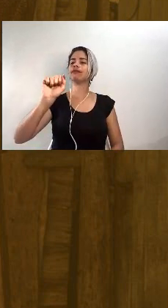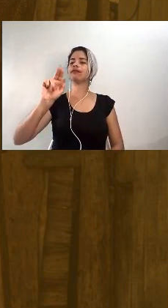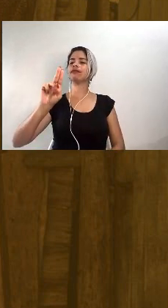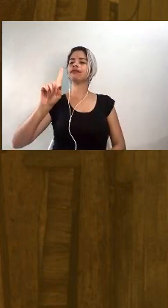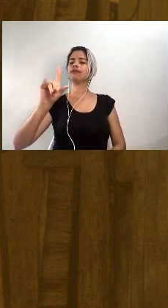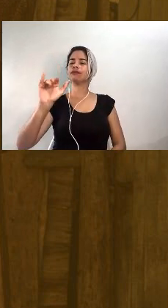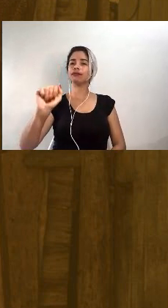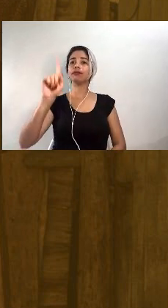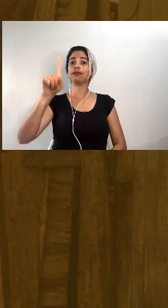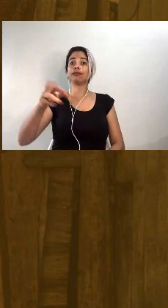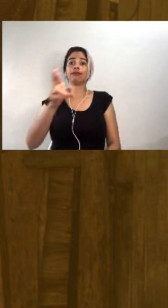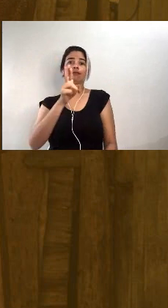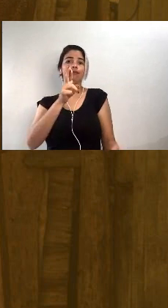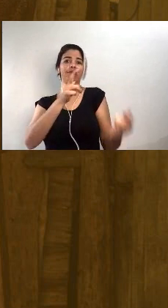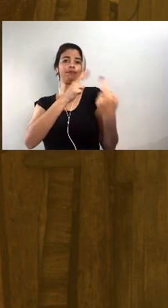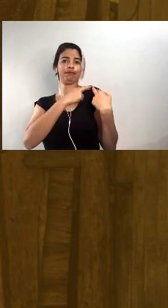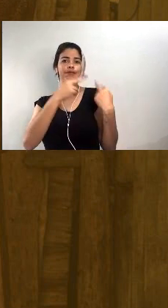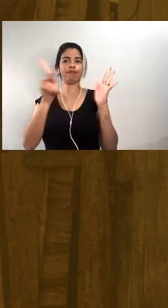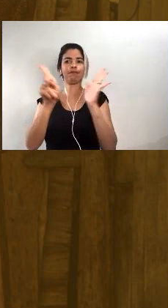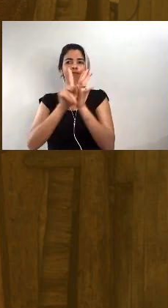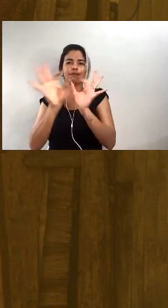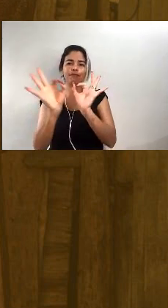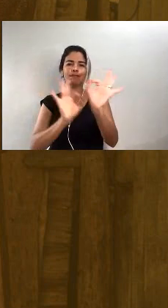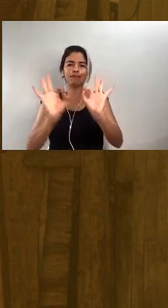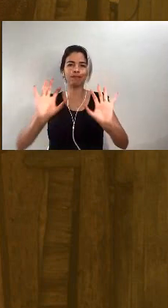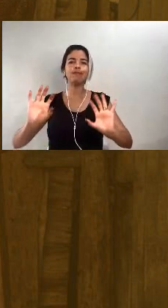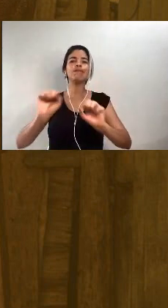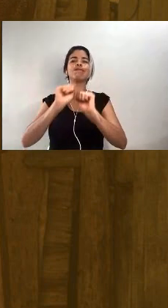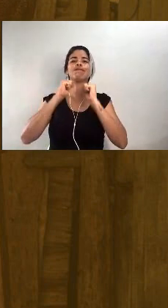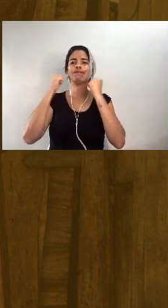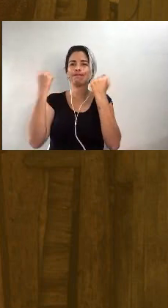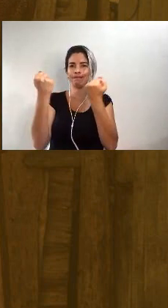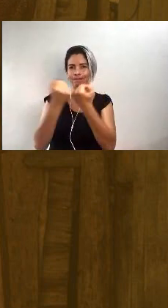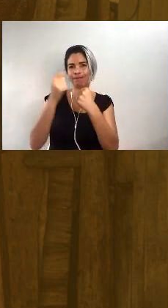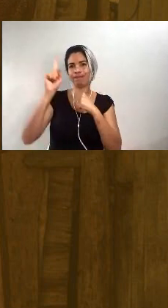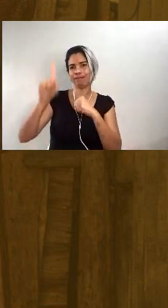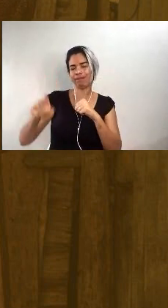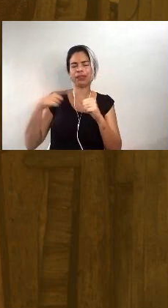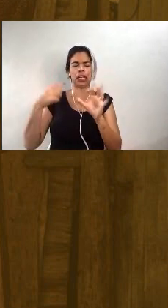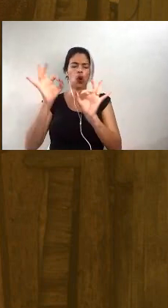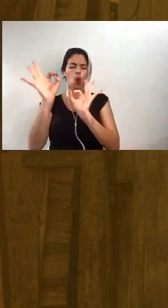pela estruturação desse seminário. Ela fez o primeiro desenho,